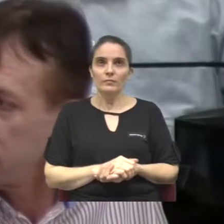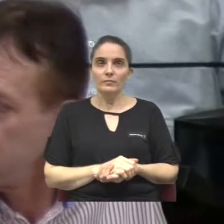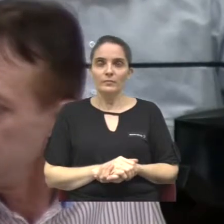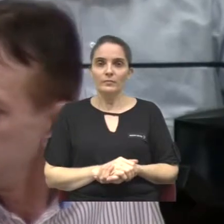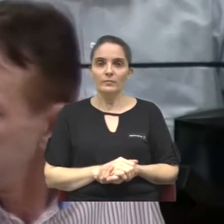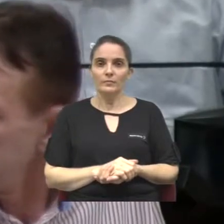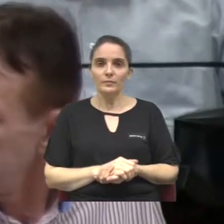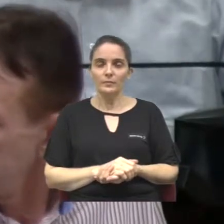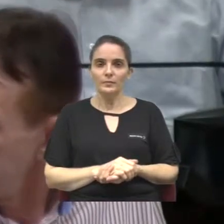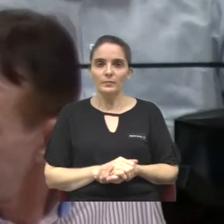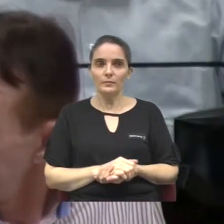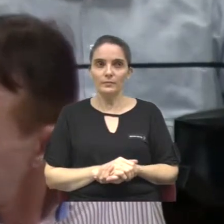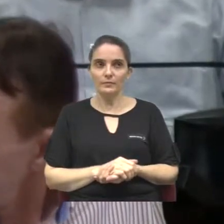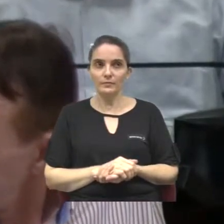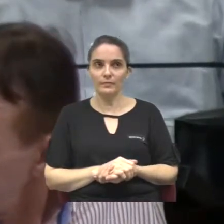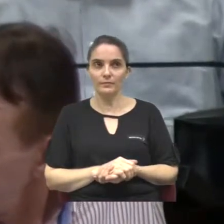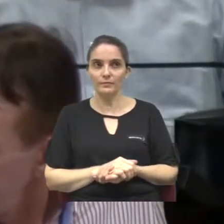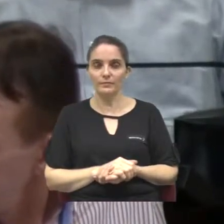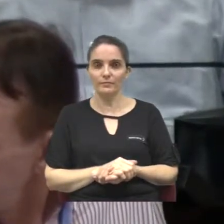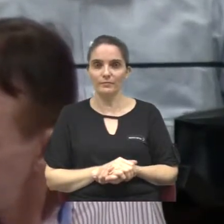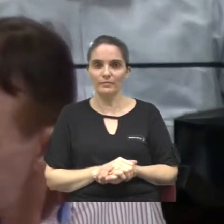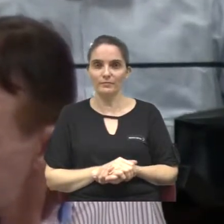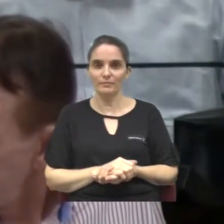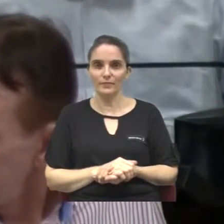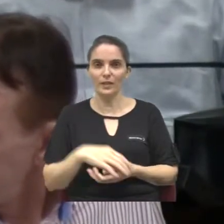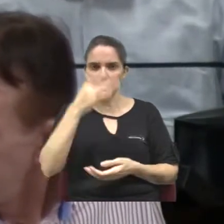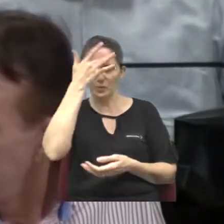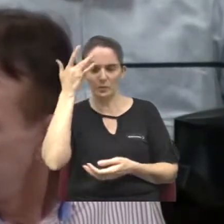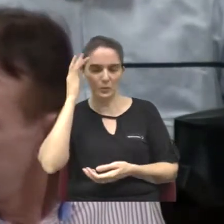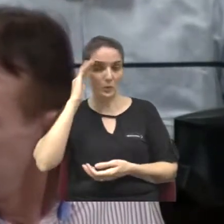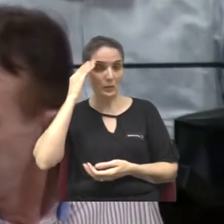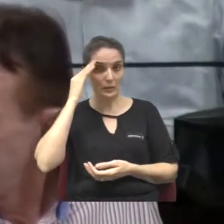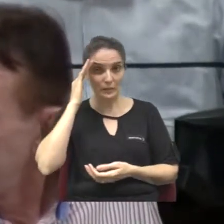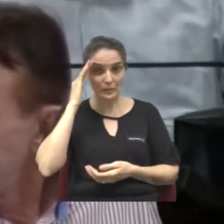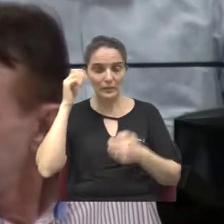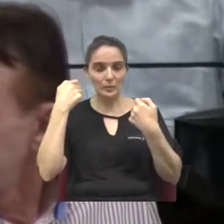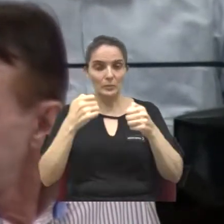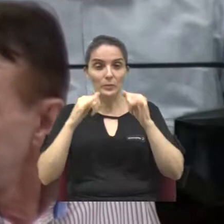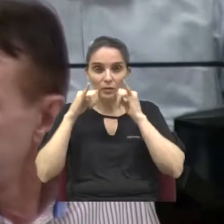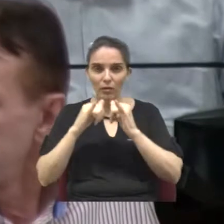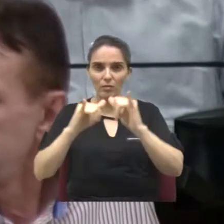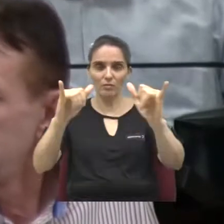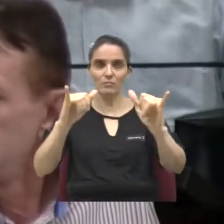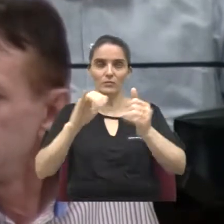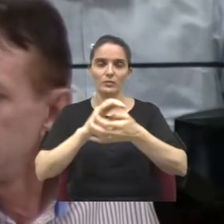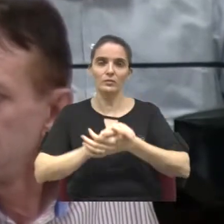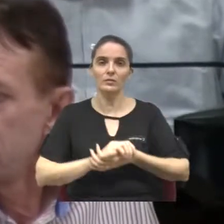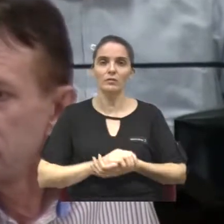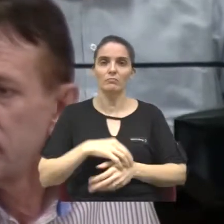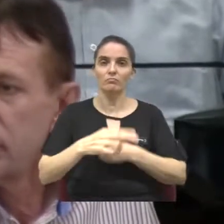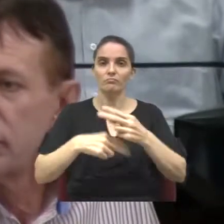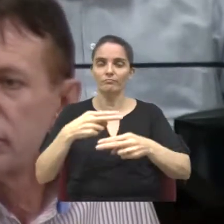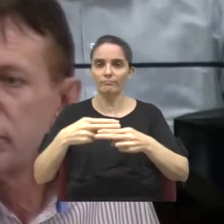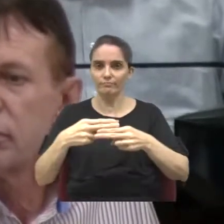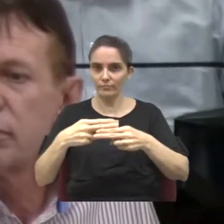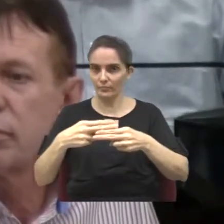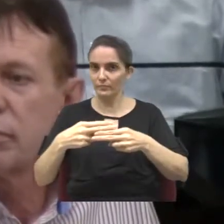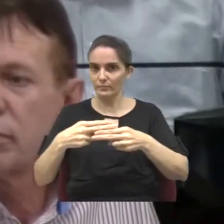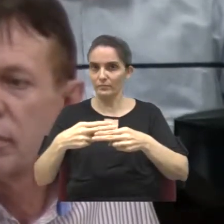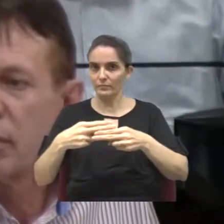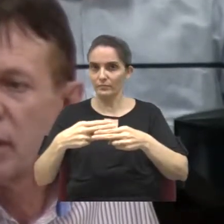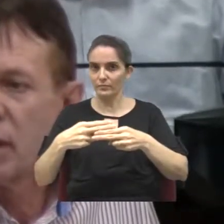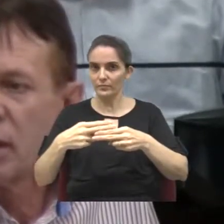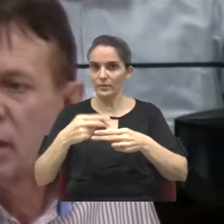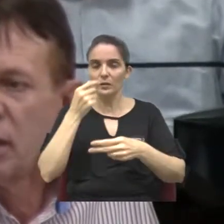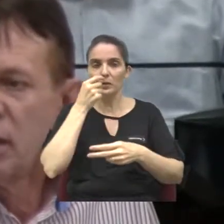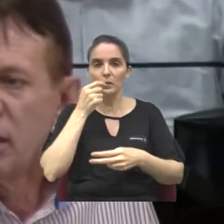pessoas entendam que é necessário denunciar. Então, sei